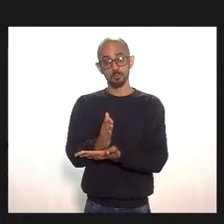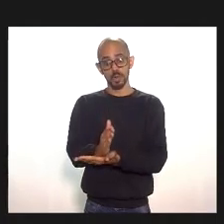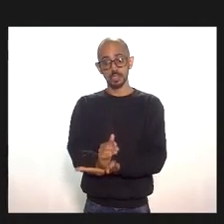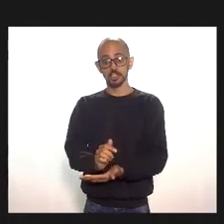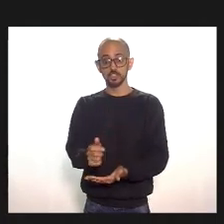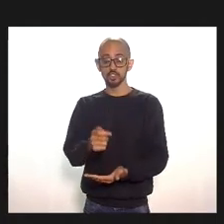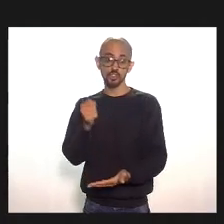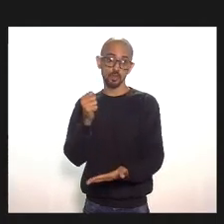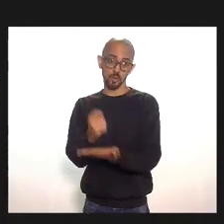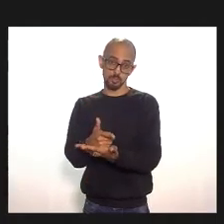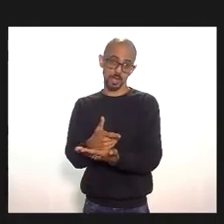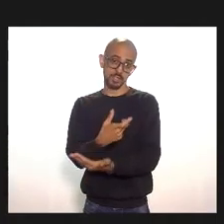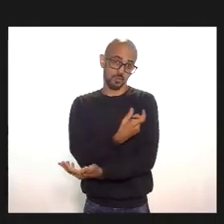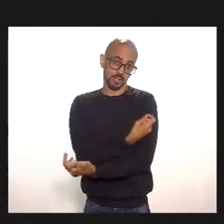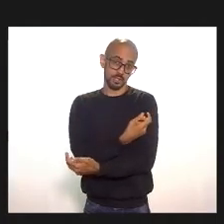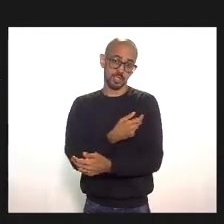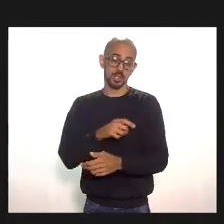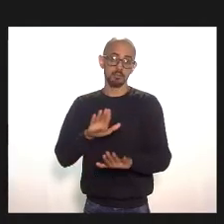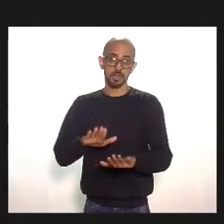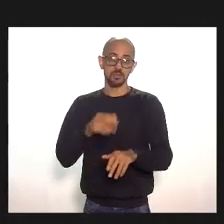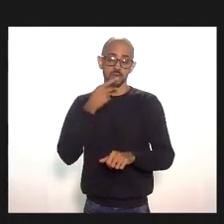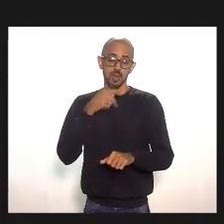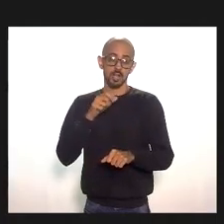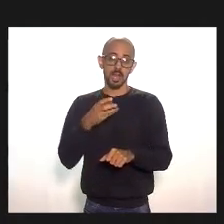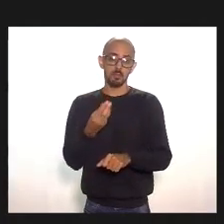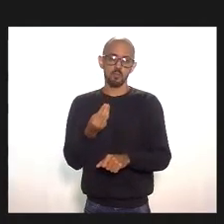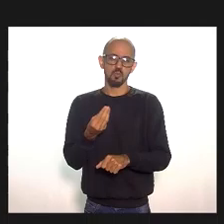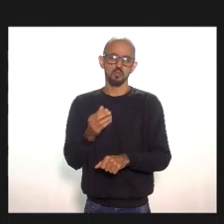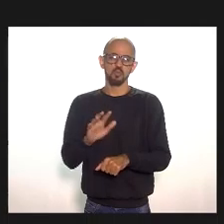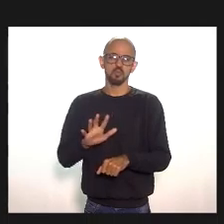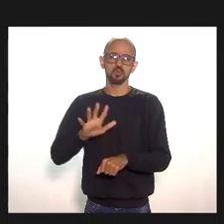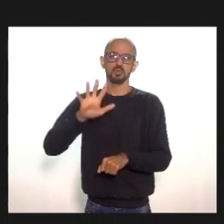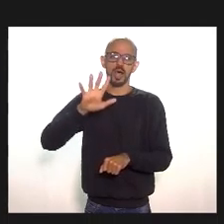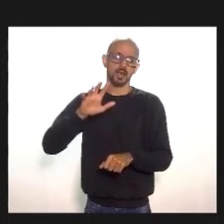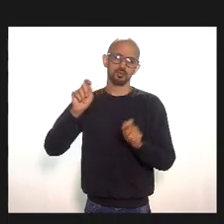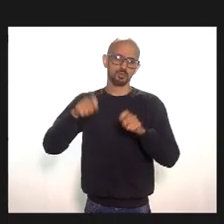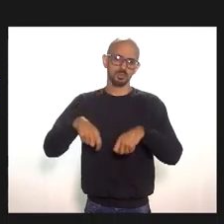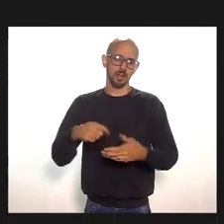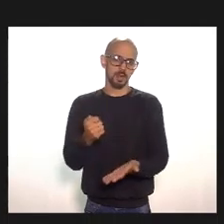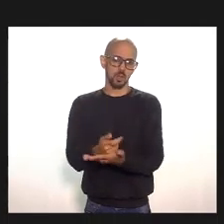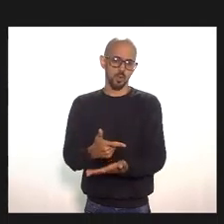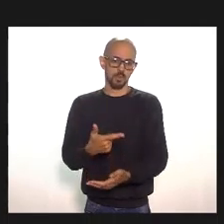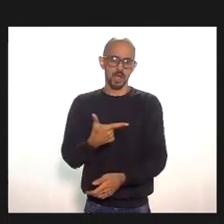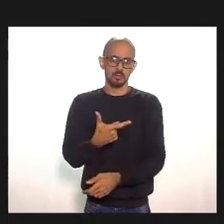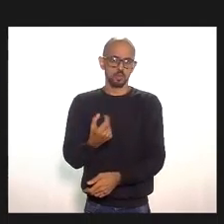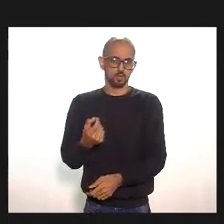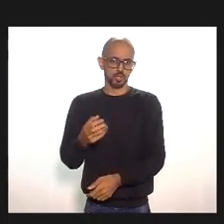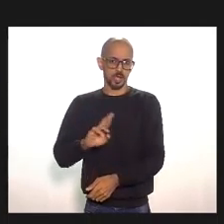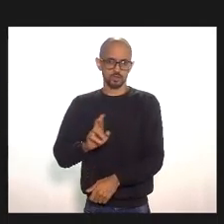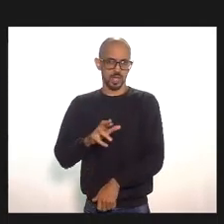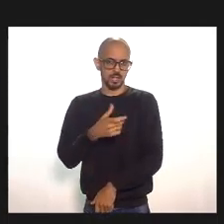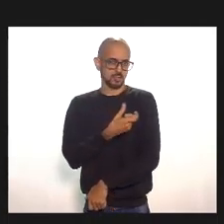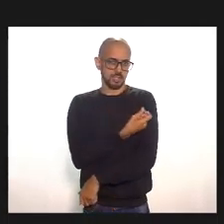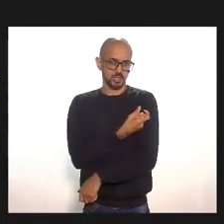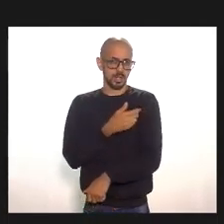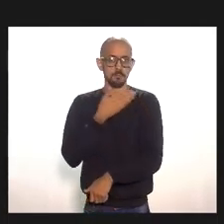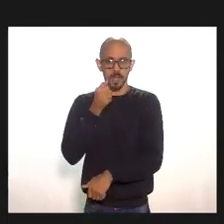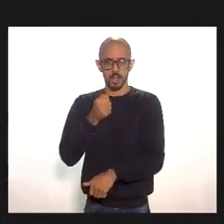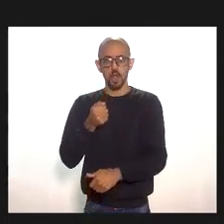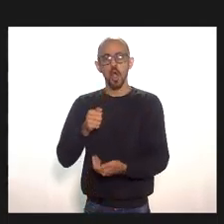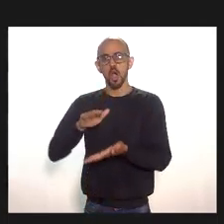Castro vetou, argumentando que era muito caro comprar uma dose de vacina a R$ 200. Ele prefere gastar R$ 3.000